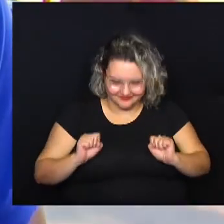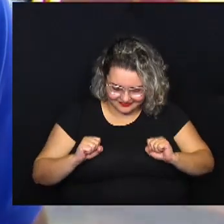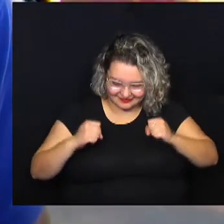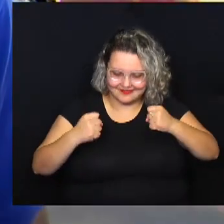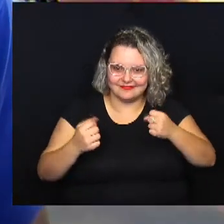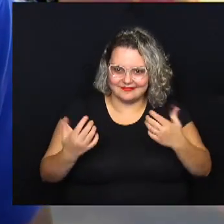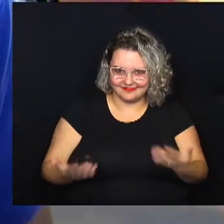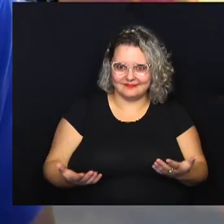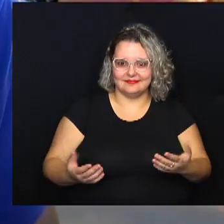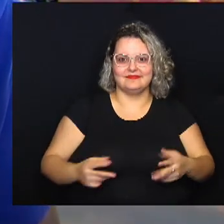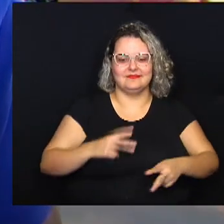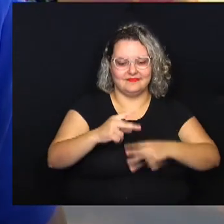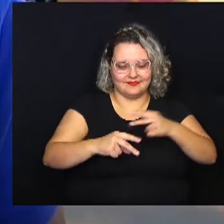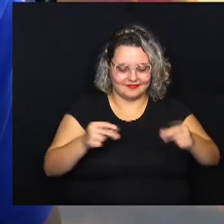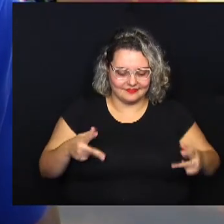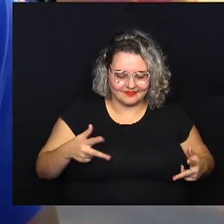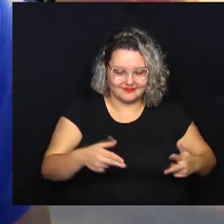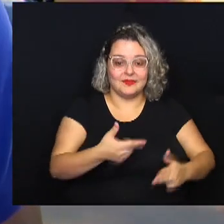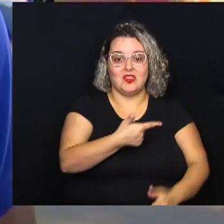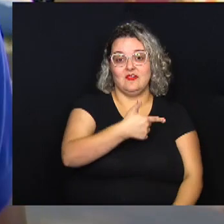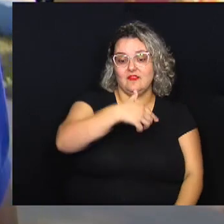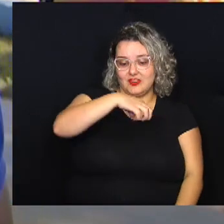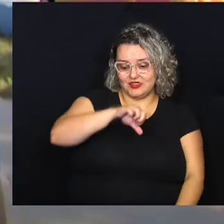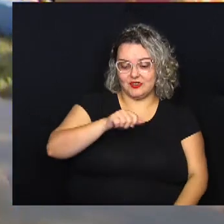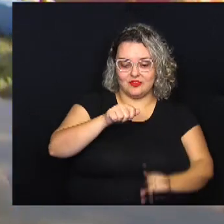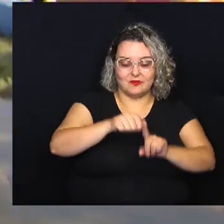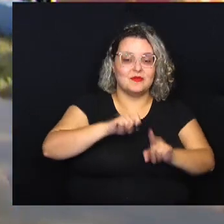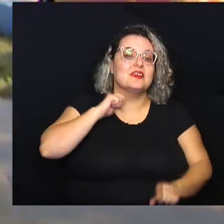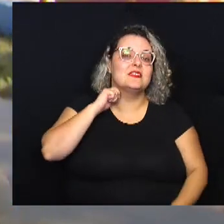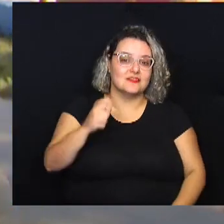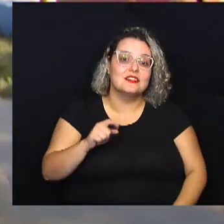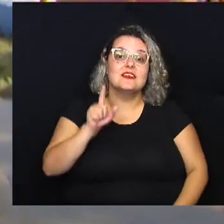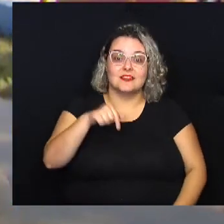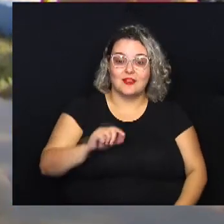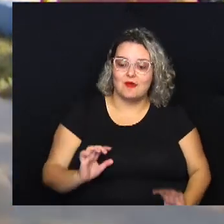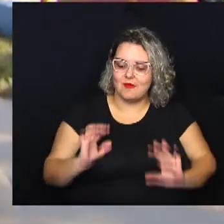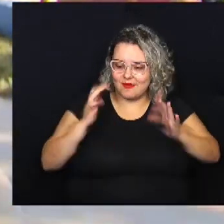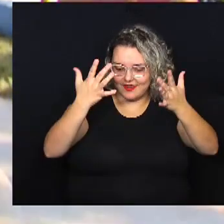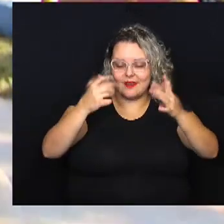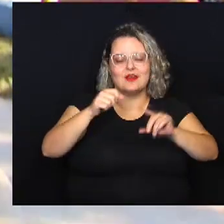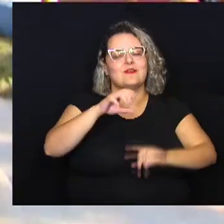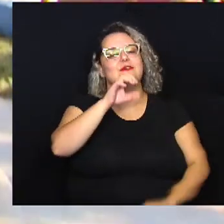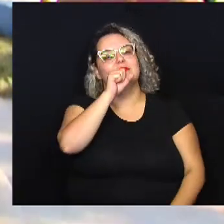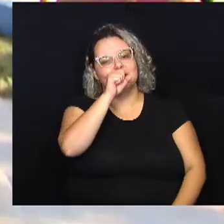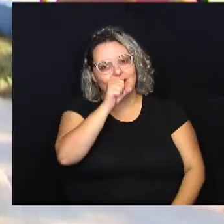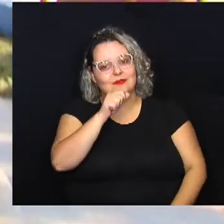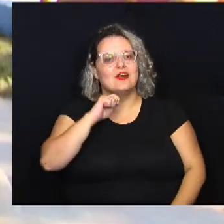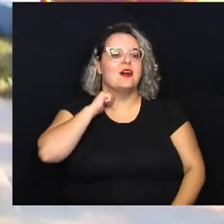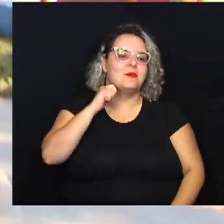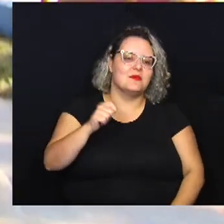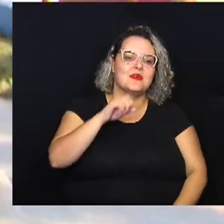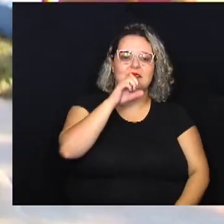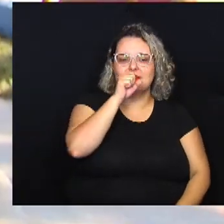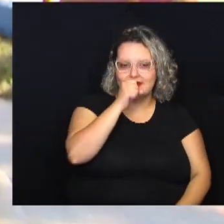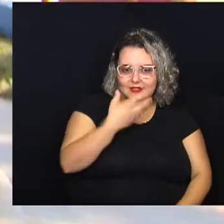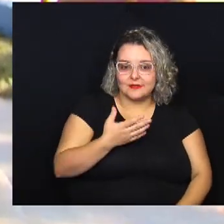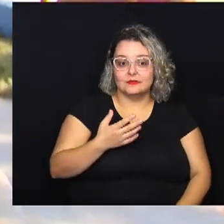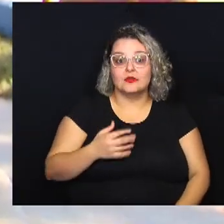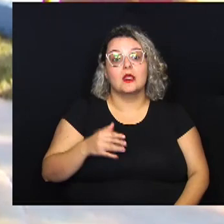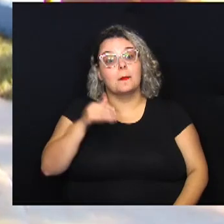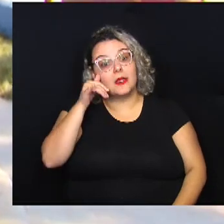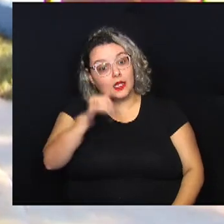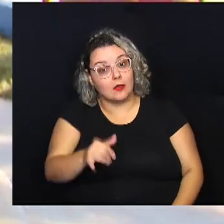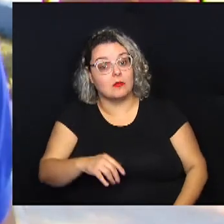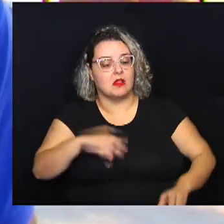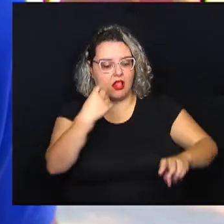Foi inaugurado dia 29/4, onde se comemora o Abril Laranja, que é o mês contra a prevenção aos maus tratos aos animais. É